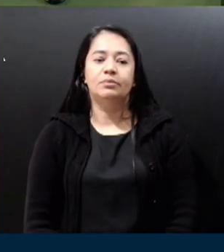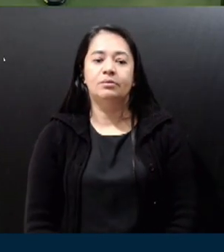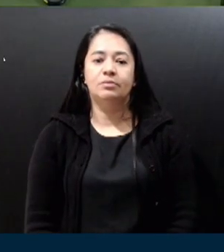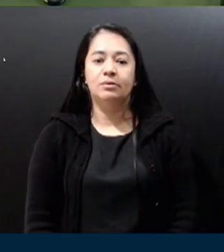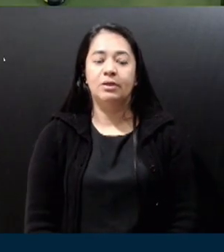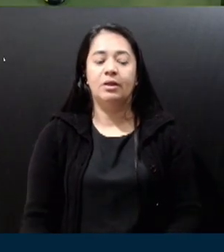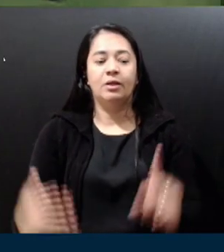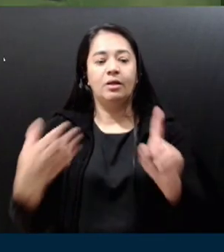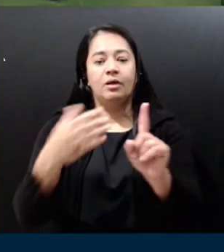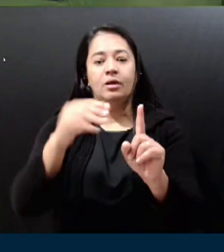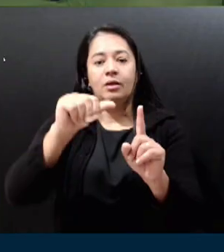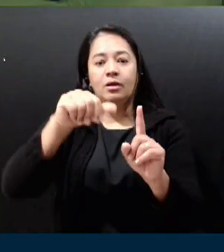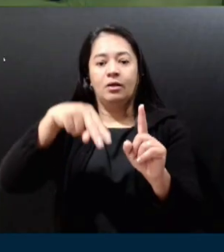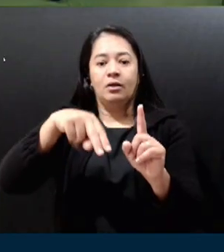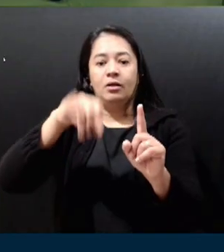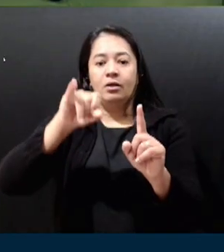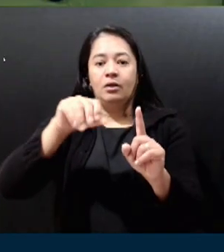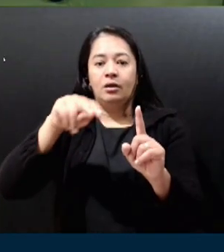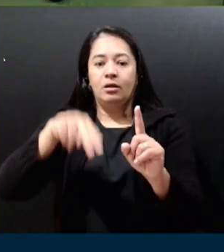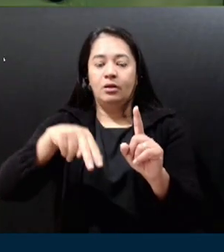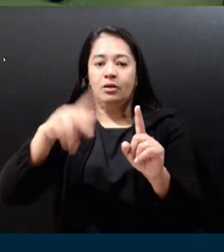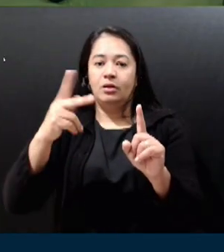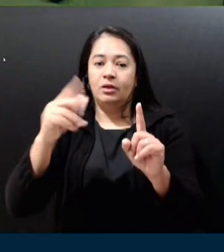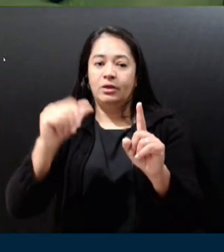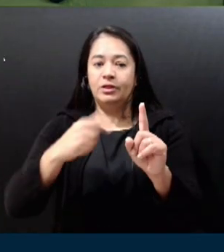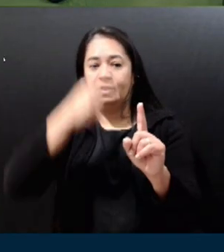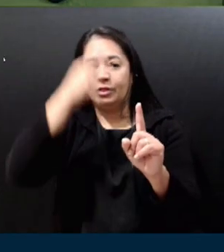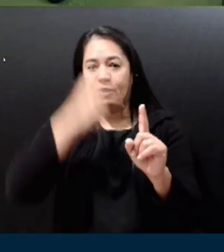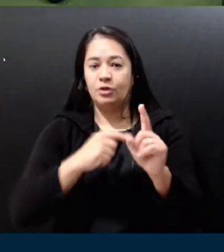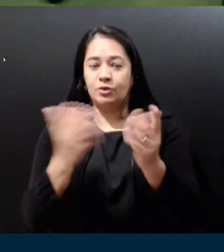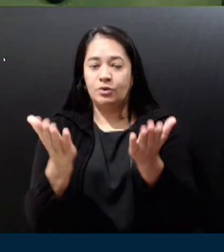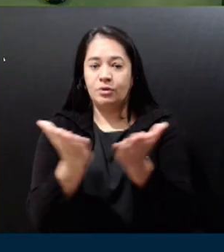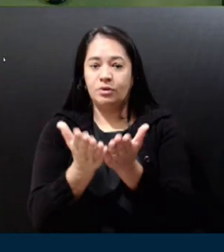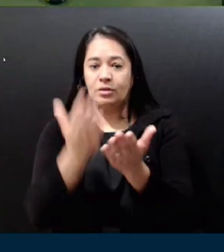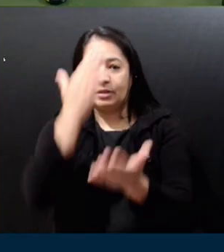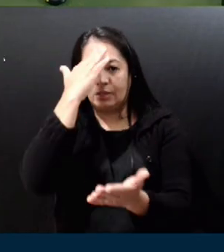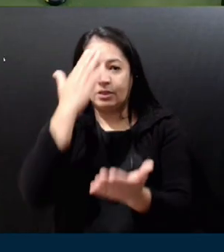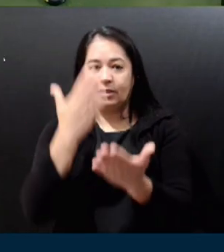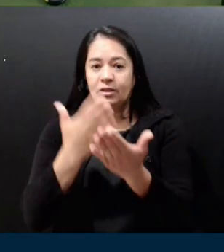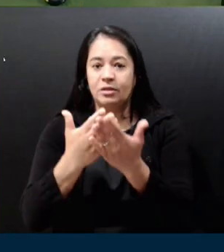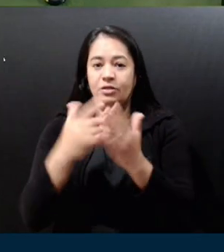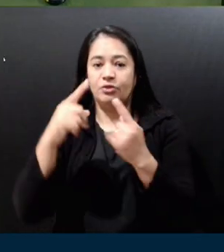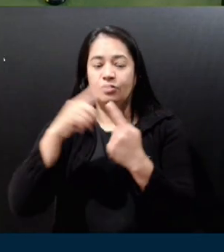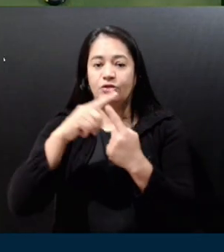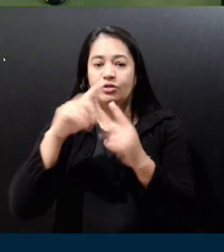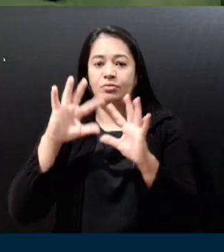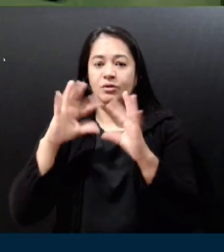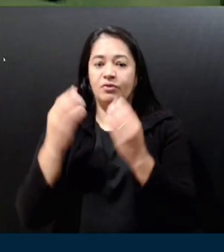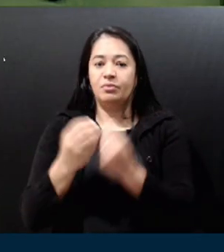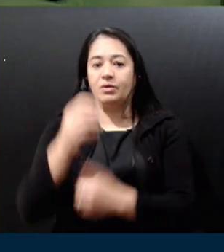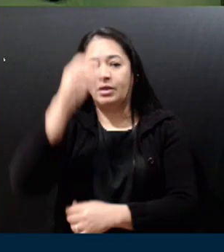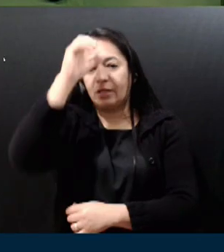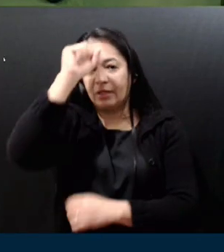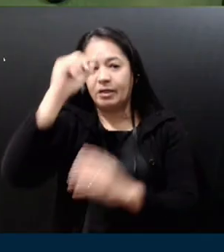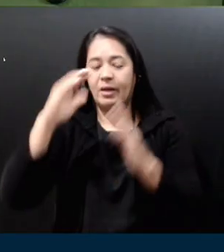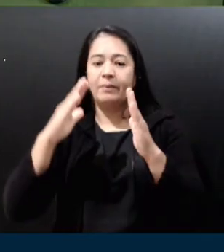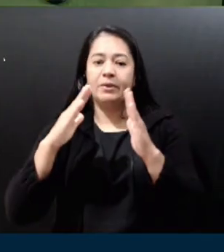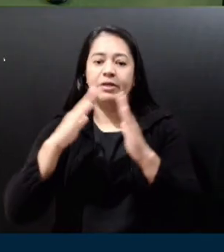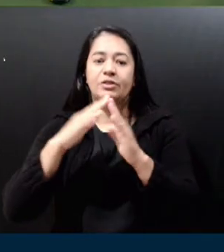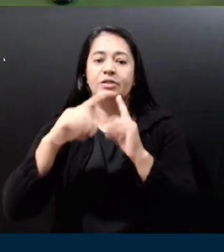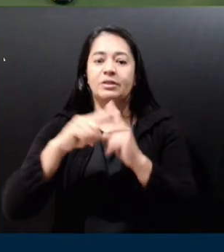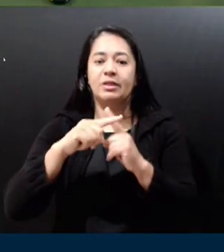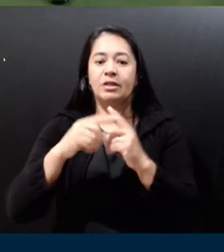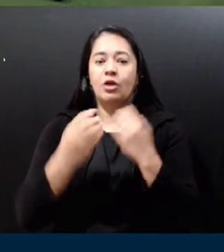Carlos Lourenço. Sou cristã e acredito no modelo de família que aprendi na igreja, né? Como ensinar meus filhos a respeitar